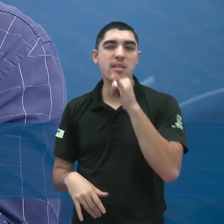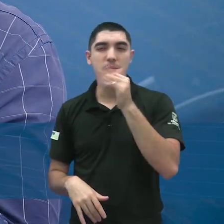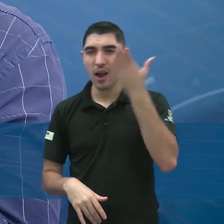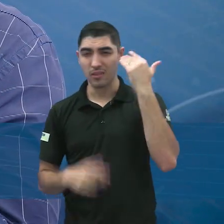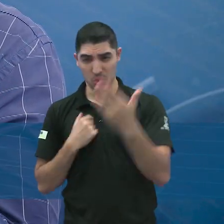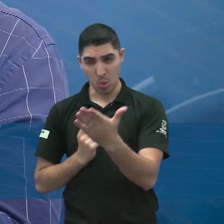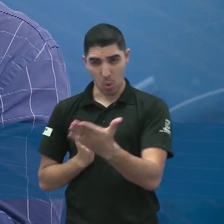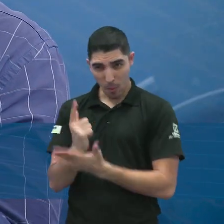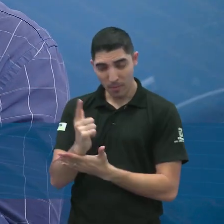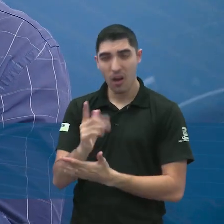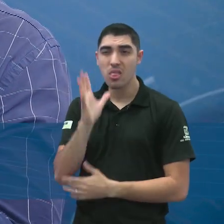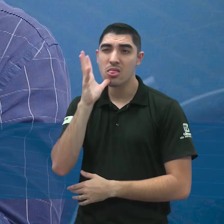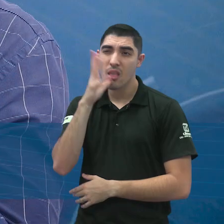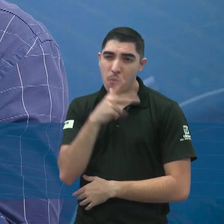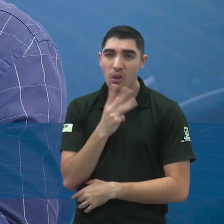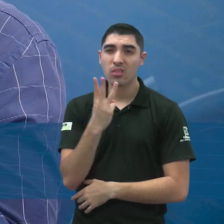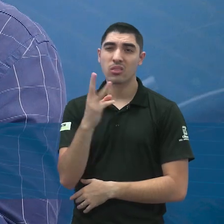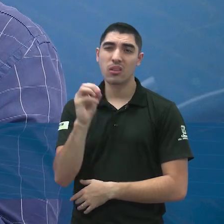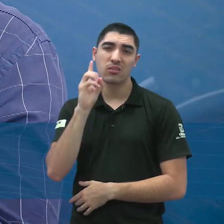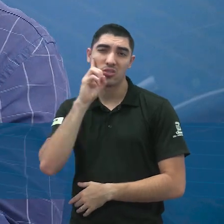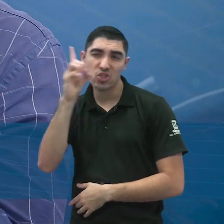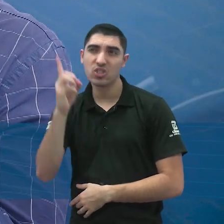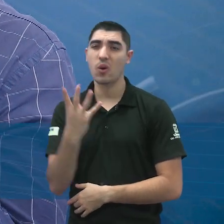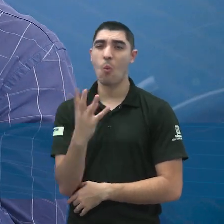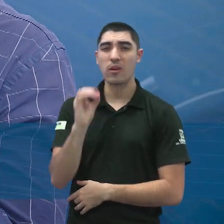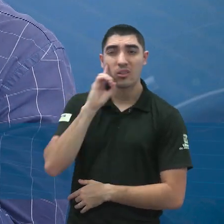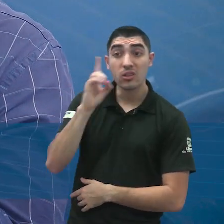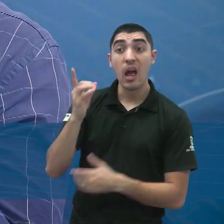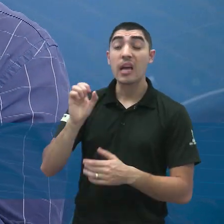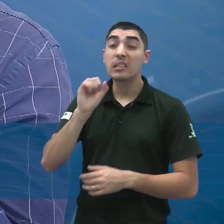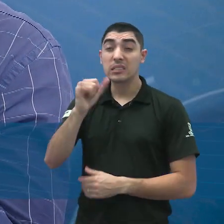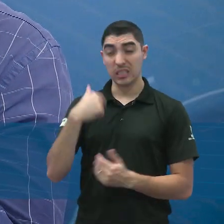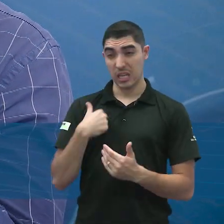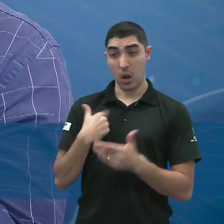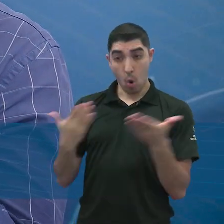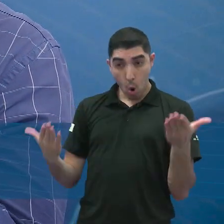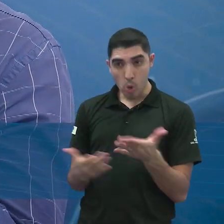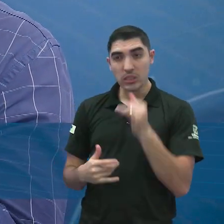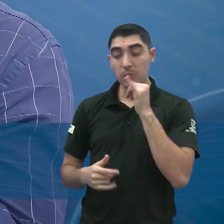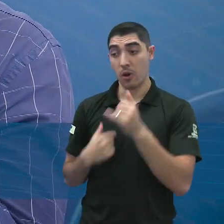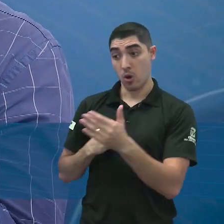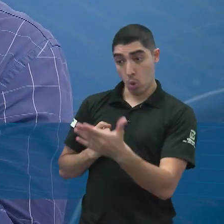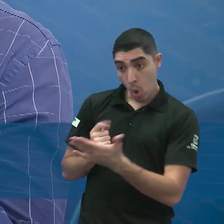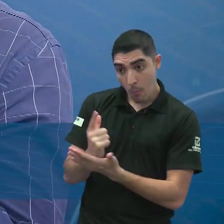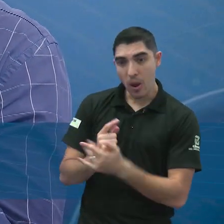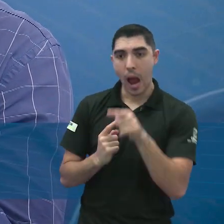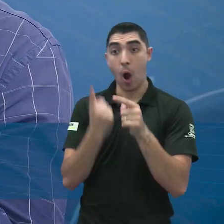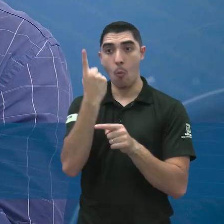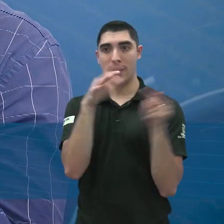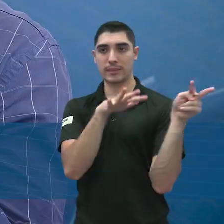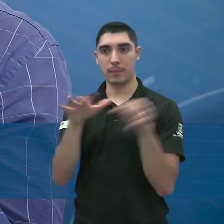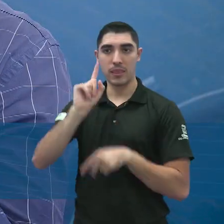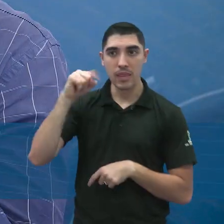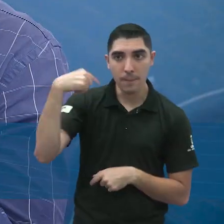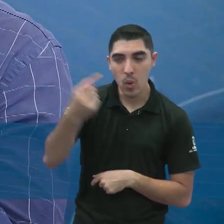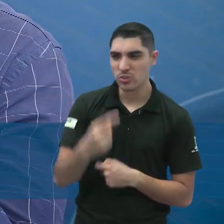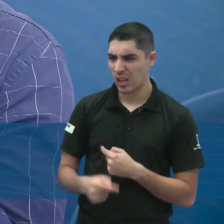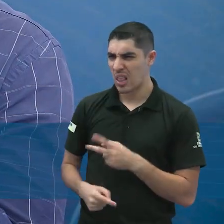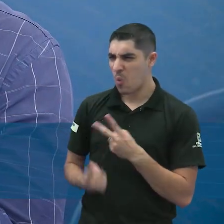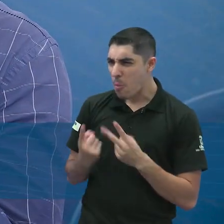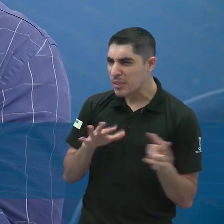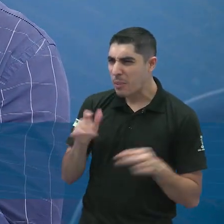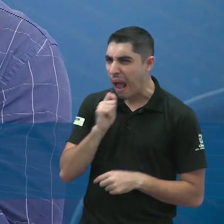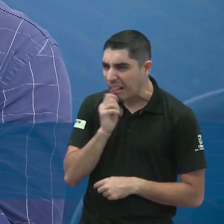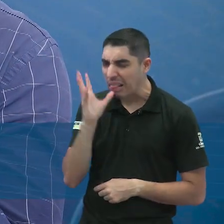a gente comprava e demorava, sei lá, 30, 40 dias. Hoje, se a gente falar em uma semana, você já está fora do jogo. Então, realmente, você colocar seus produtos e pegar